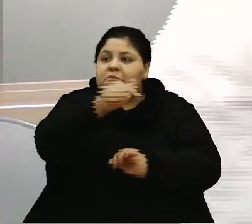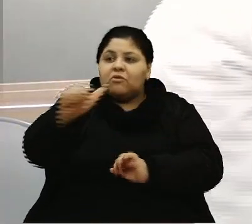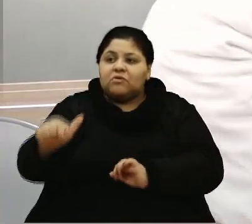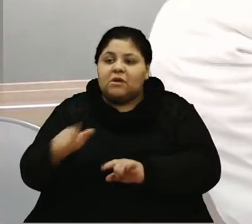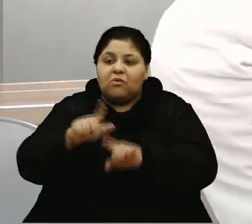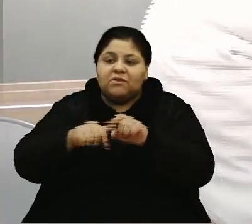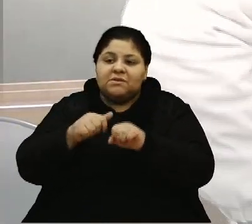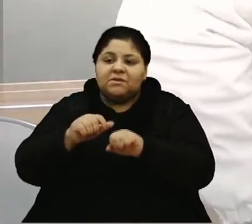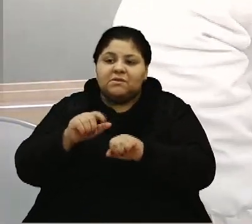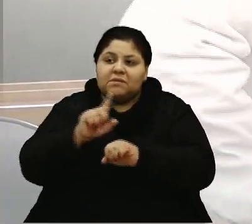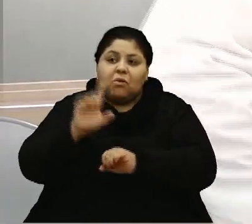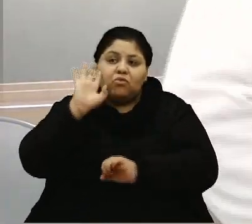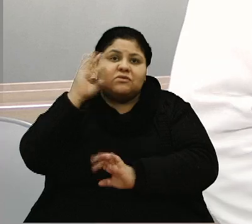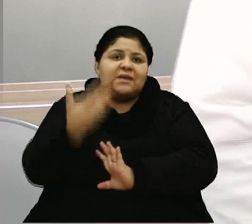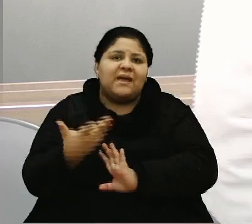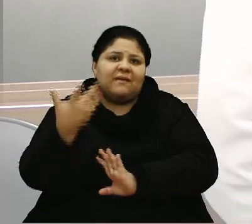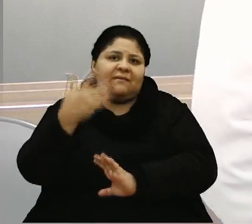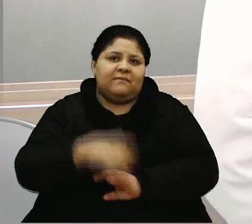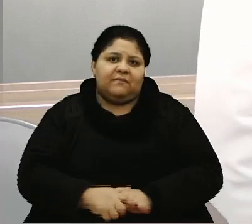deu.